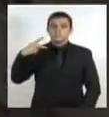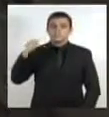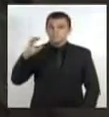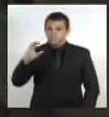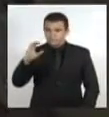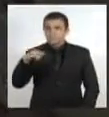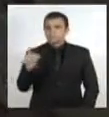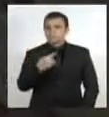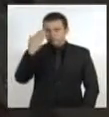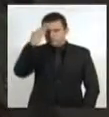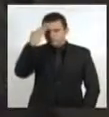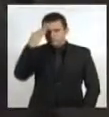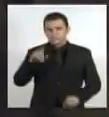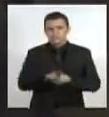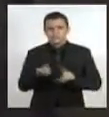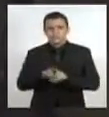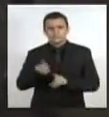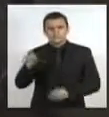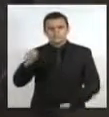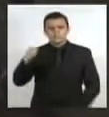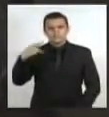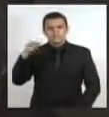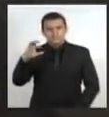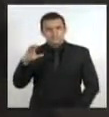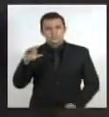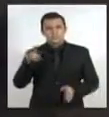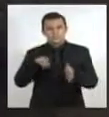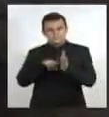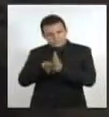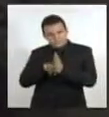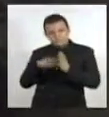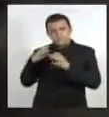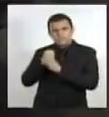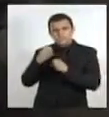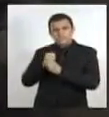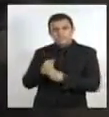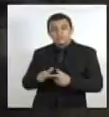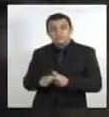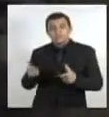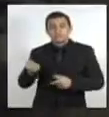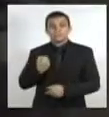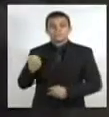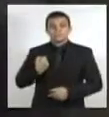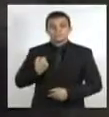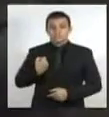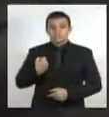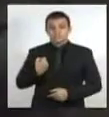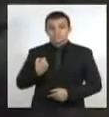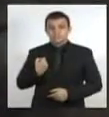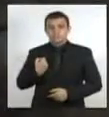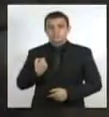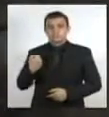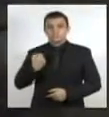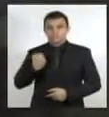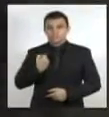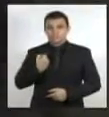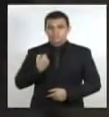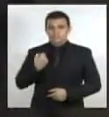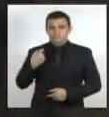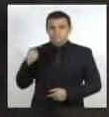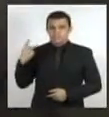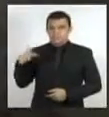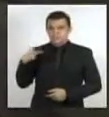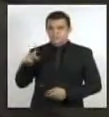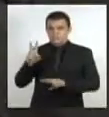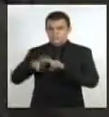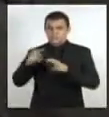que efetivamente os dados comprovam que grande parte da ressocialização dos presos se deve ao método APAC, e,